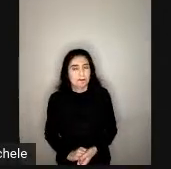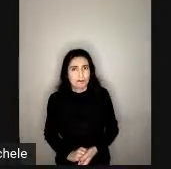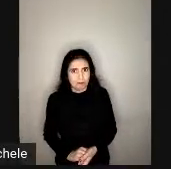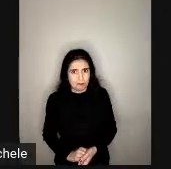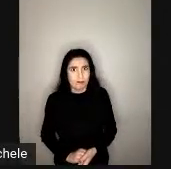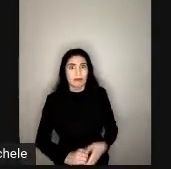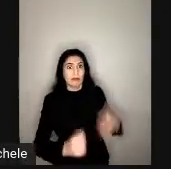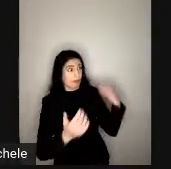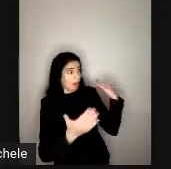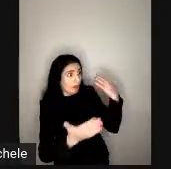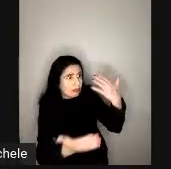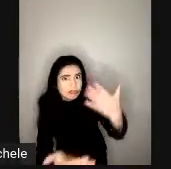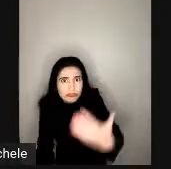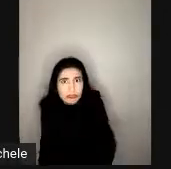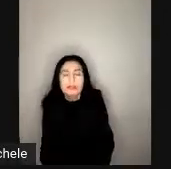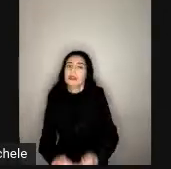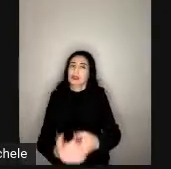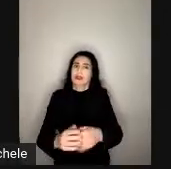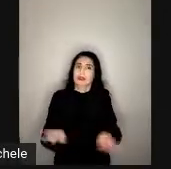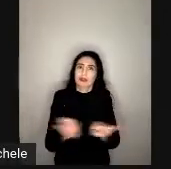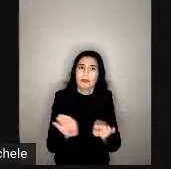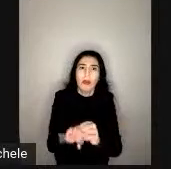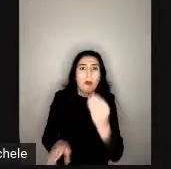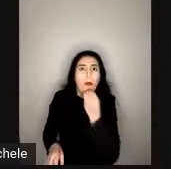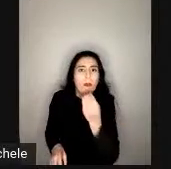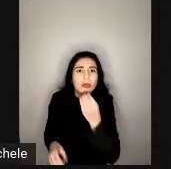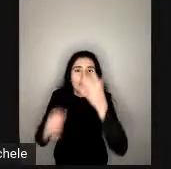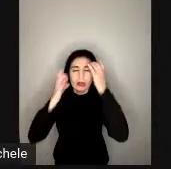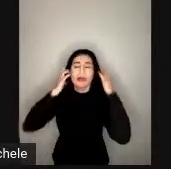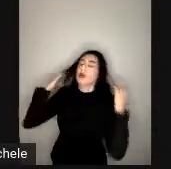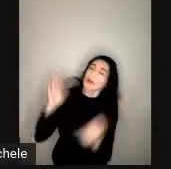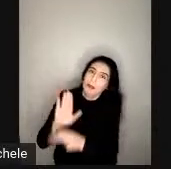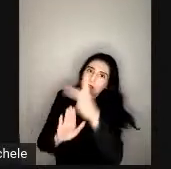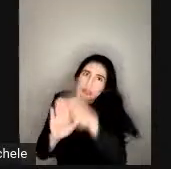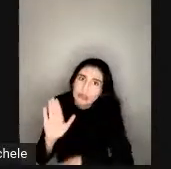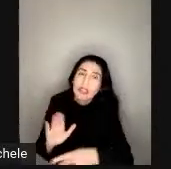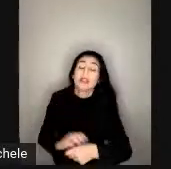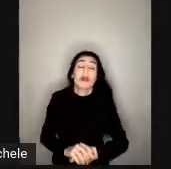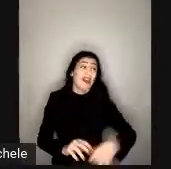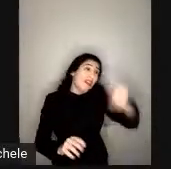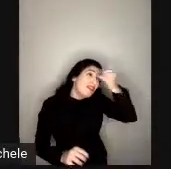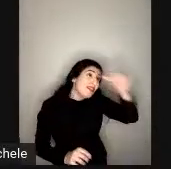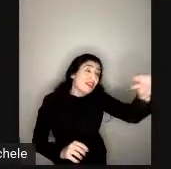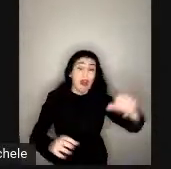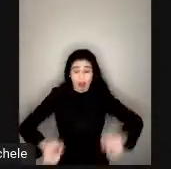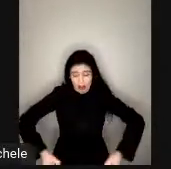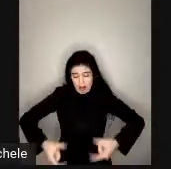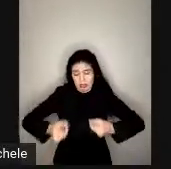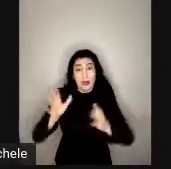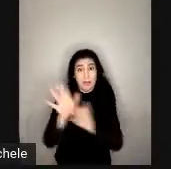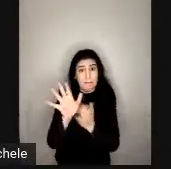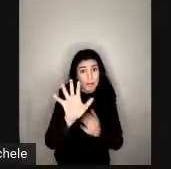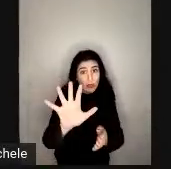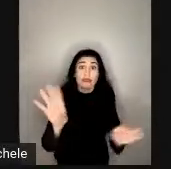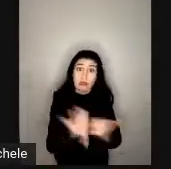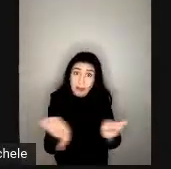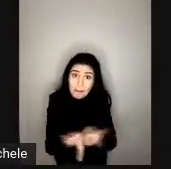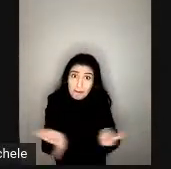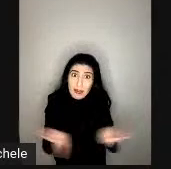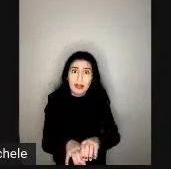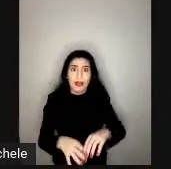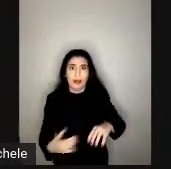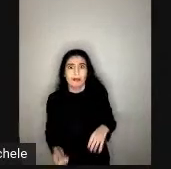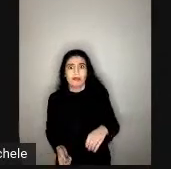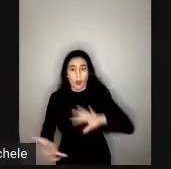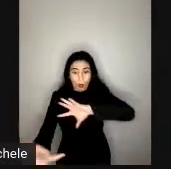oportunidade também de desenvolver o projeto Chaveiro da Vida, Prevenção ao Câncer das Mãos, que me levou para o mundo afora. Quando poderia